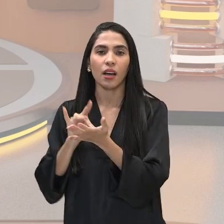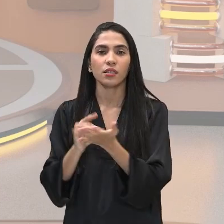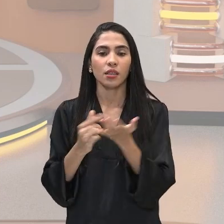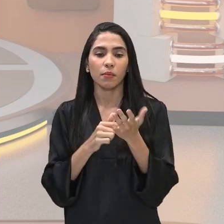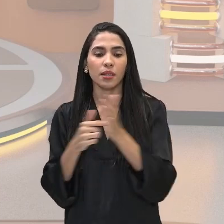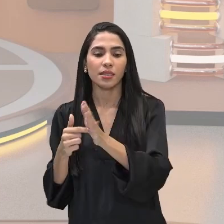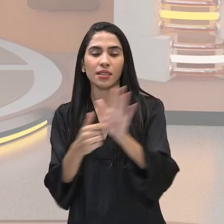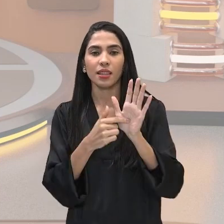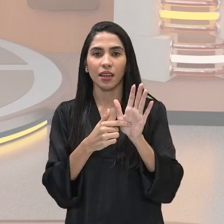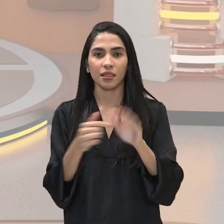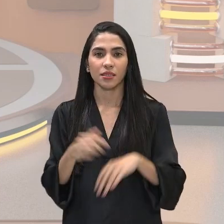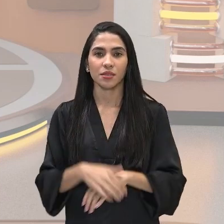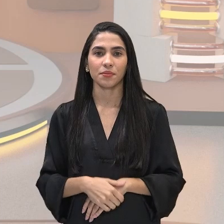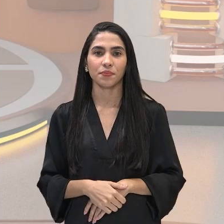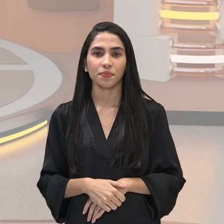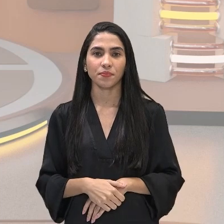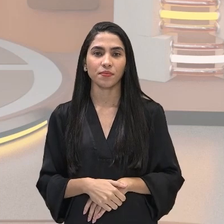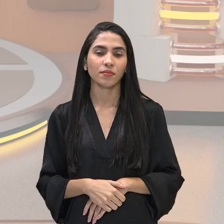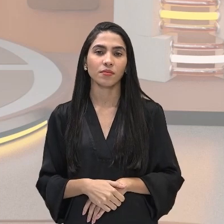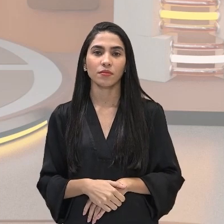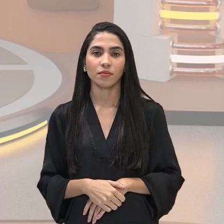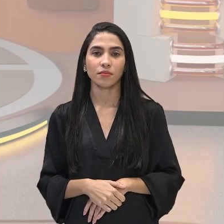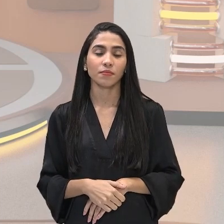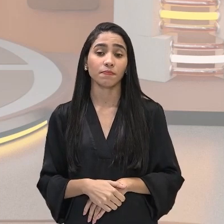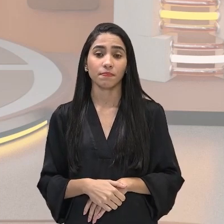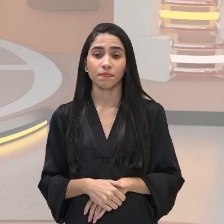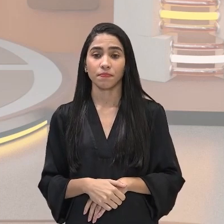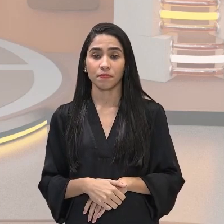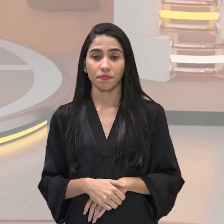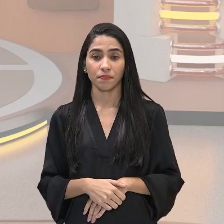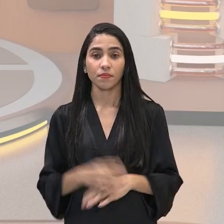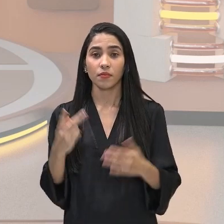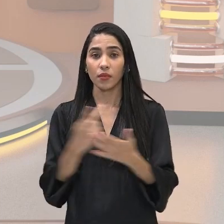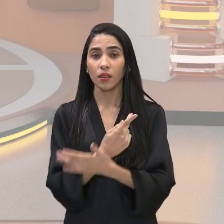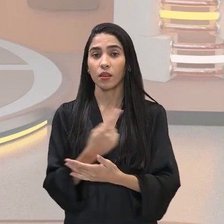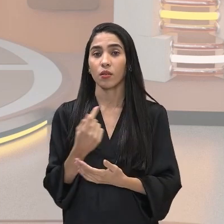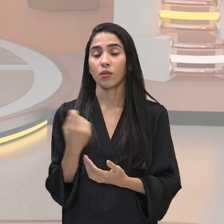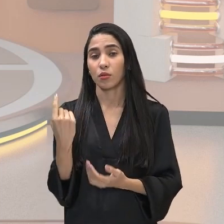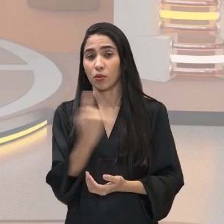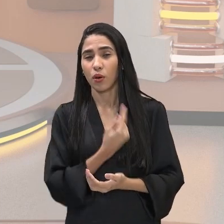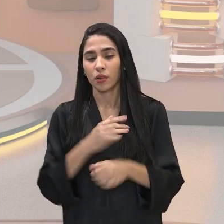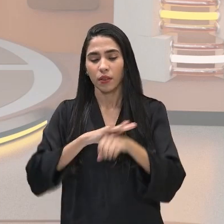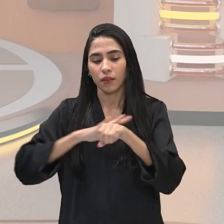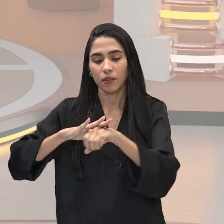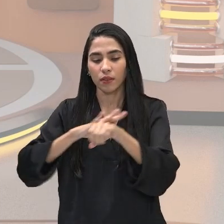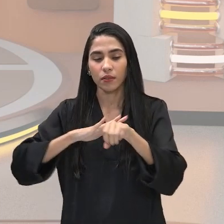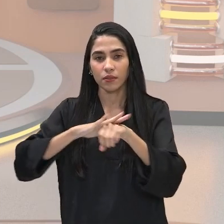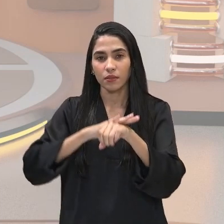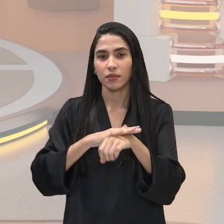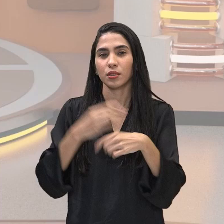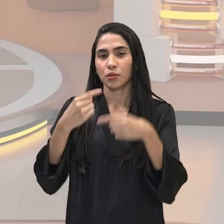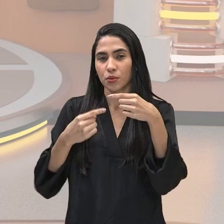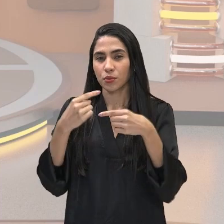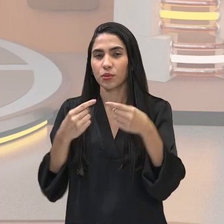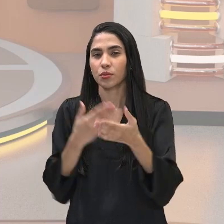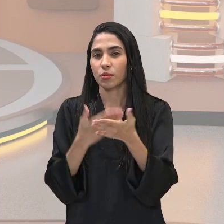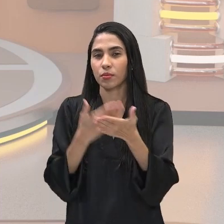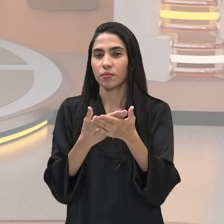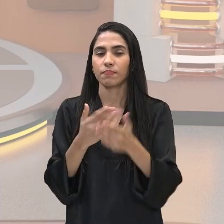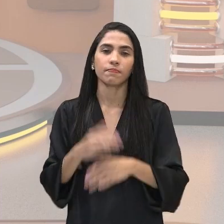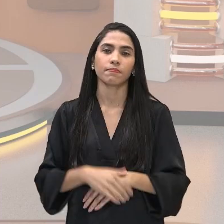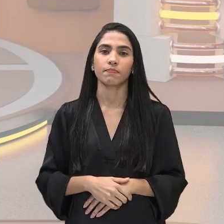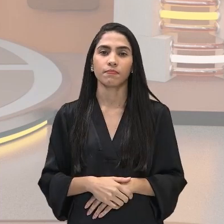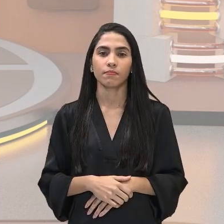colocadas para nós. E acabam acontecendo aquilo que a gente já vem conversando aqui com vocês desde o início da aula, né?